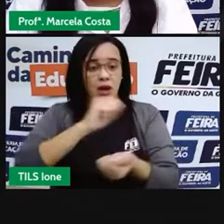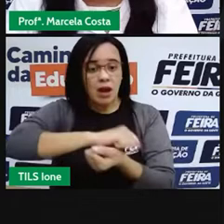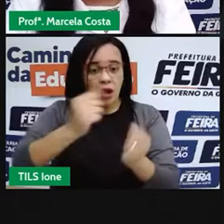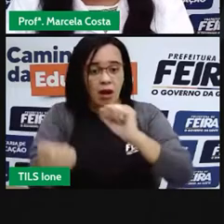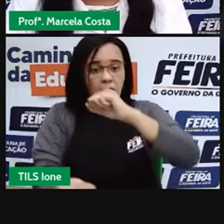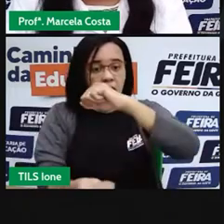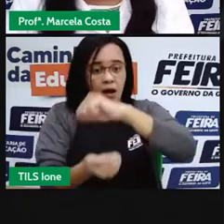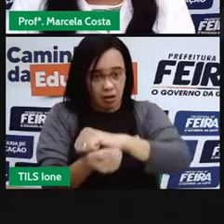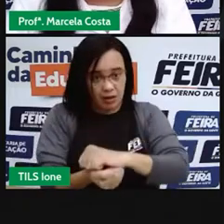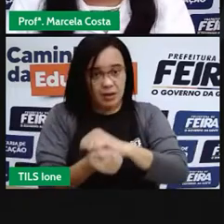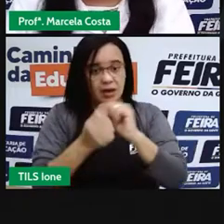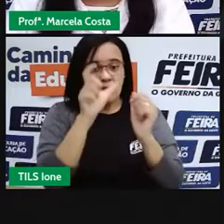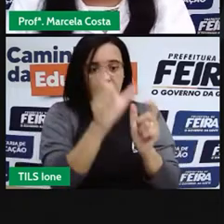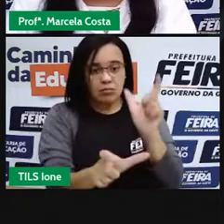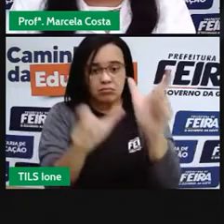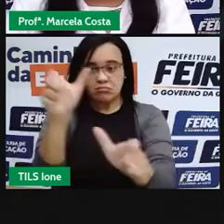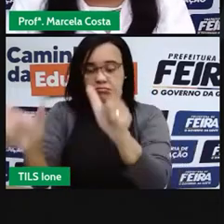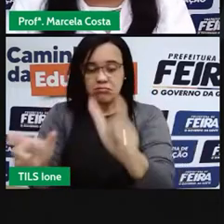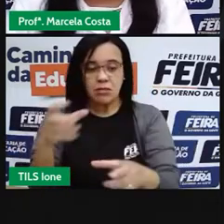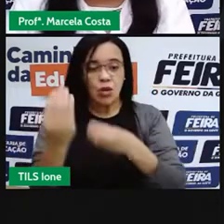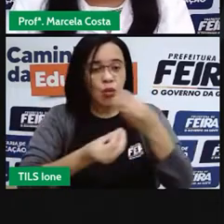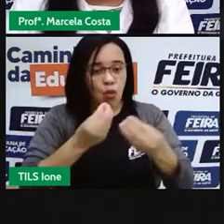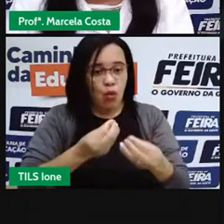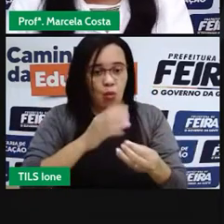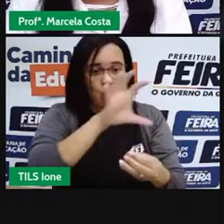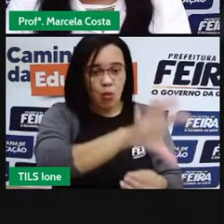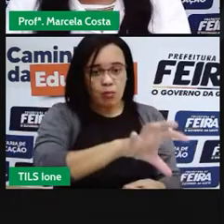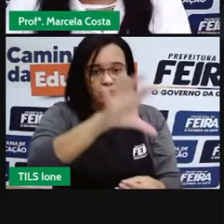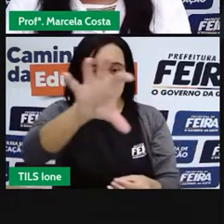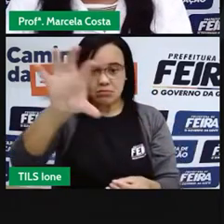região. Então, por exemplo, a lenda